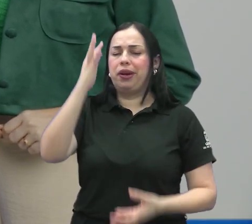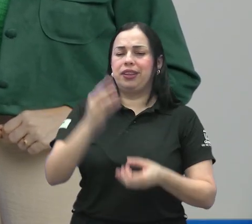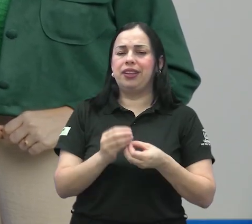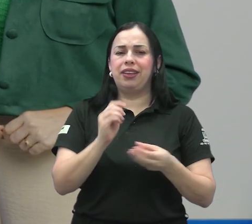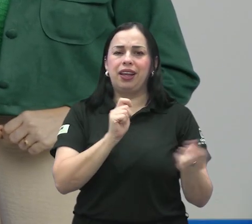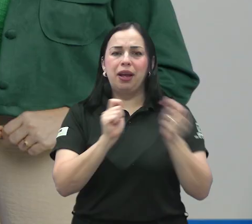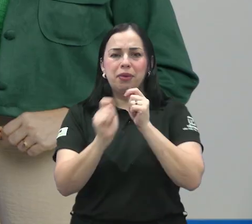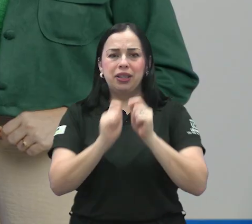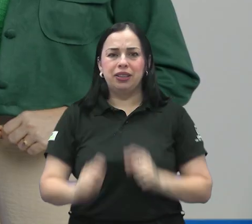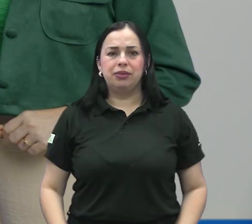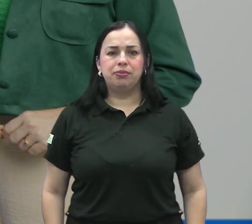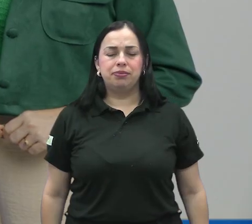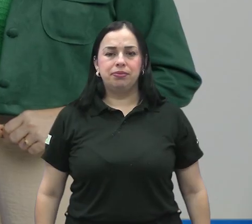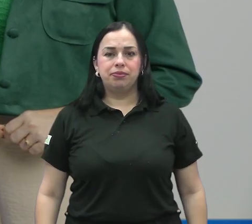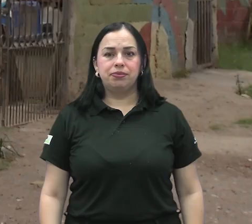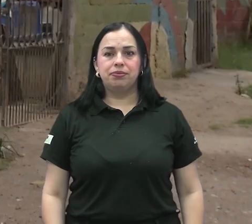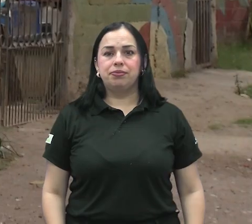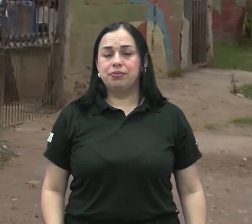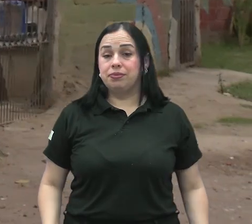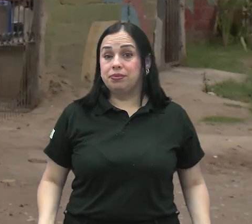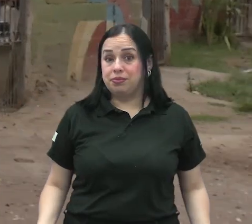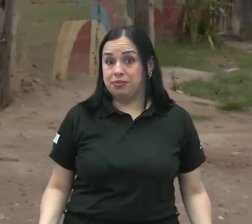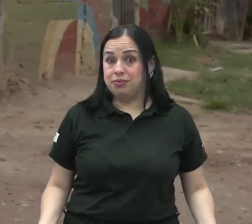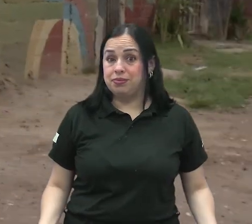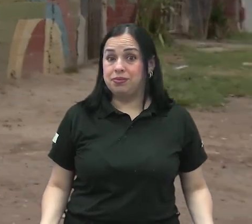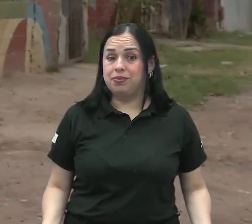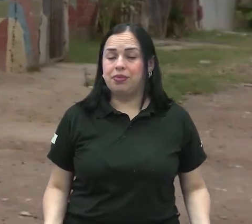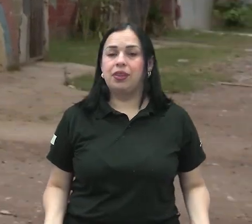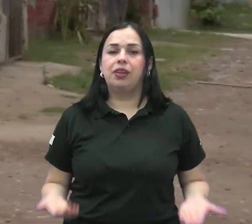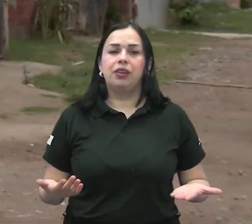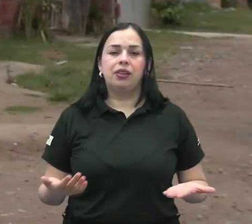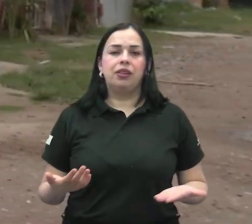descobrir agora na reportagem. É quase